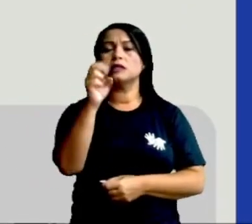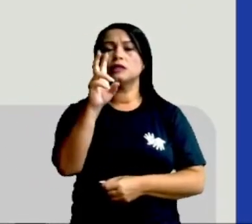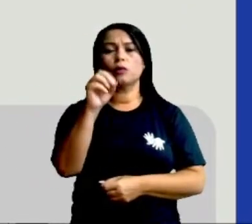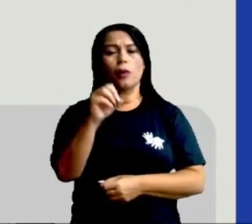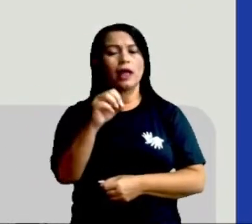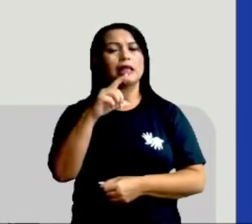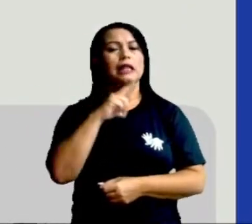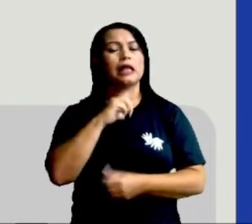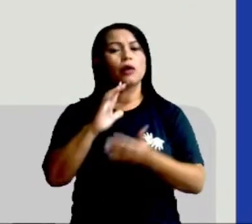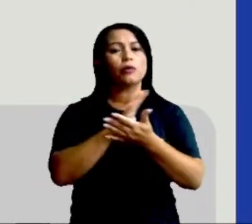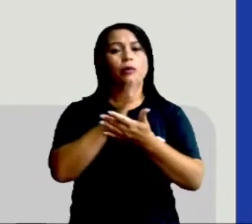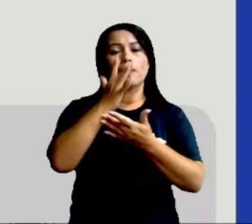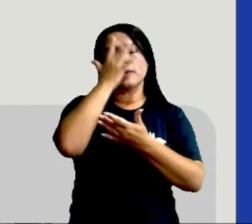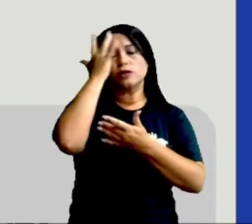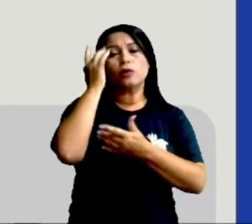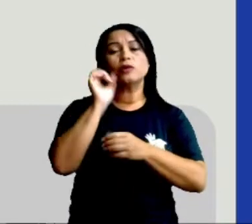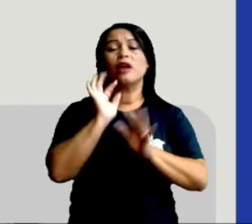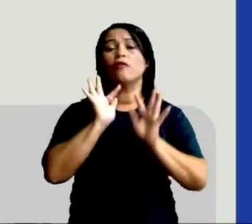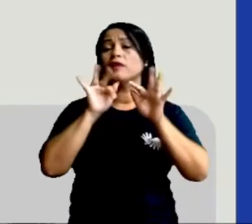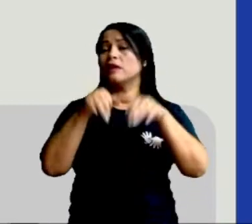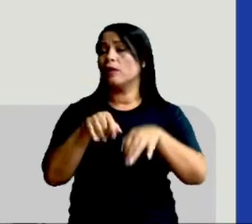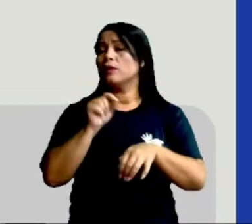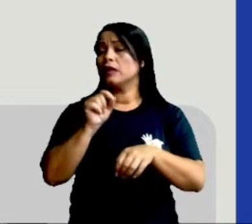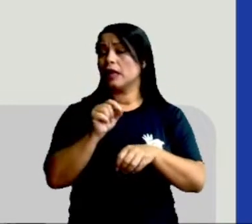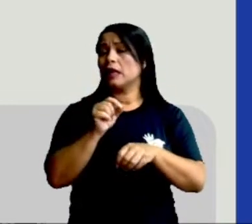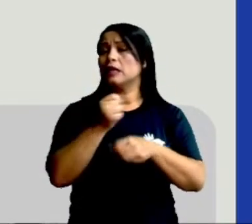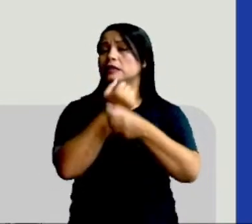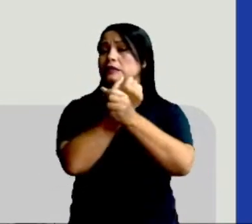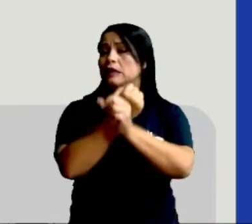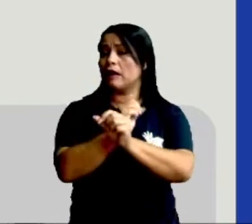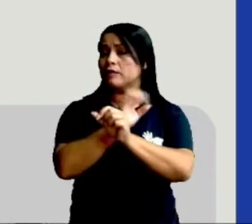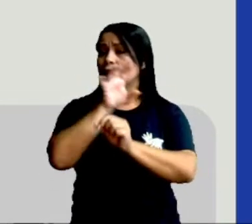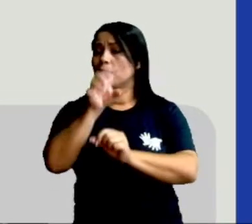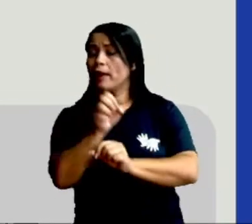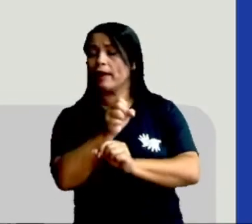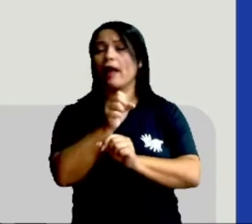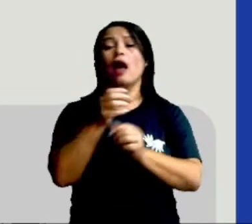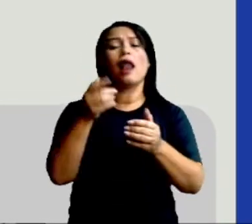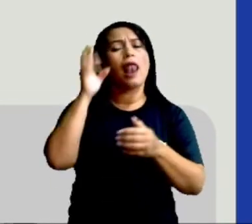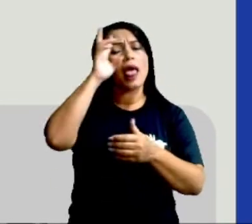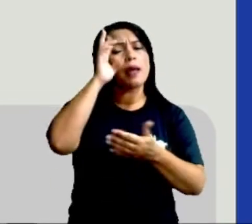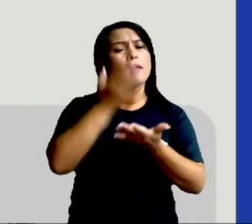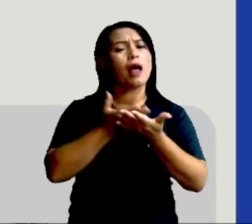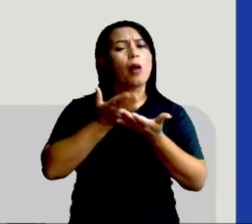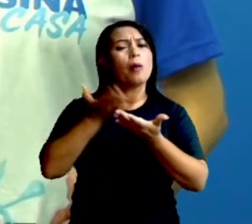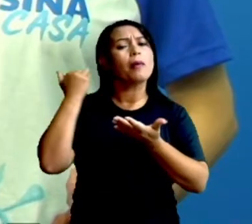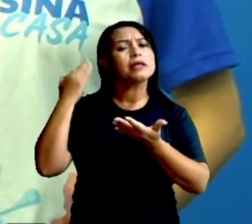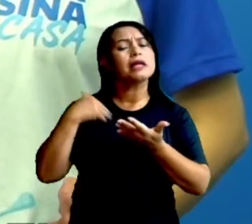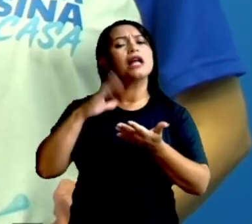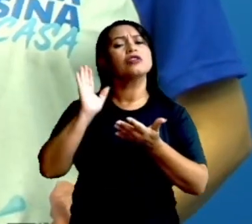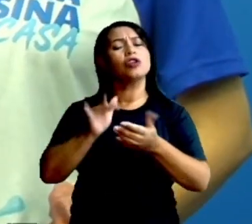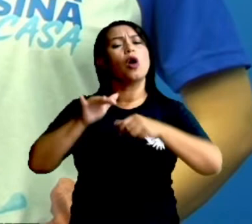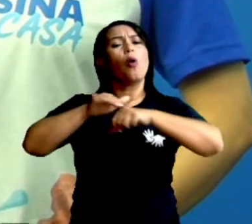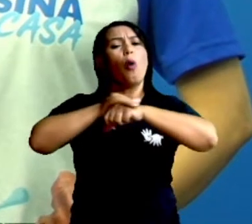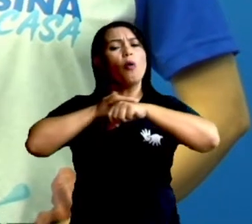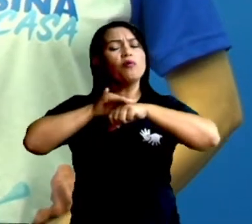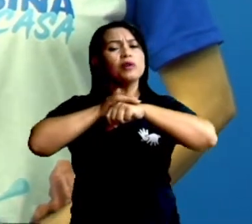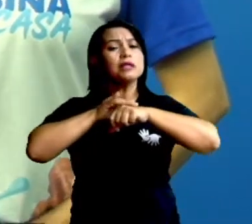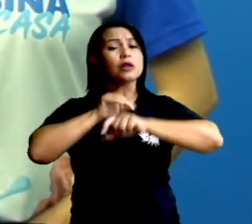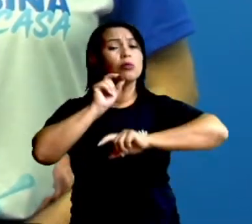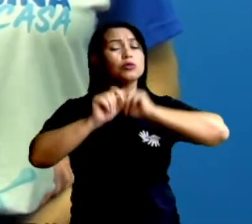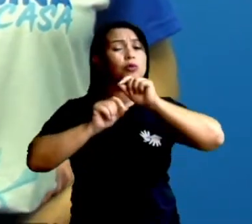tráfico de pessoas escravizadas. Lembra que em aulas passadas a gente citou e conversou um pouquinho sobre